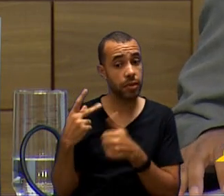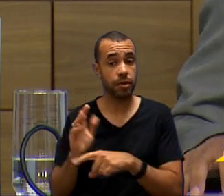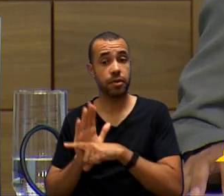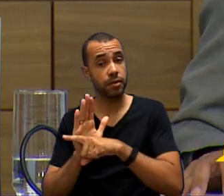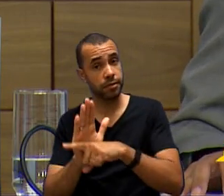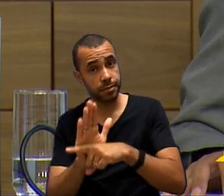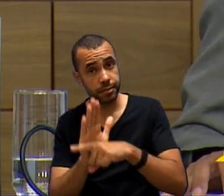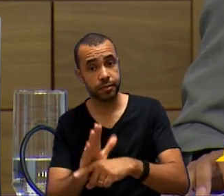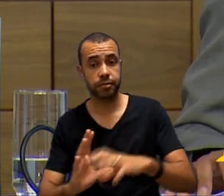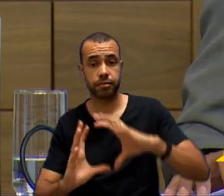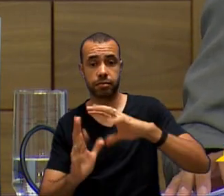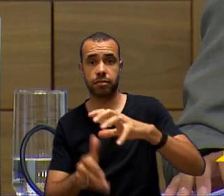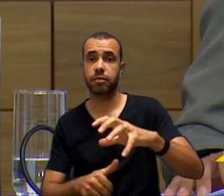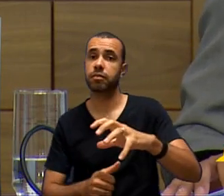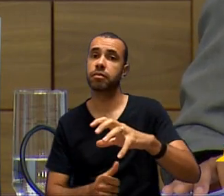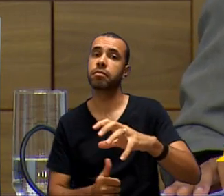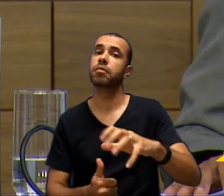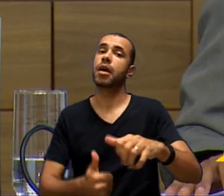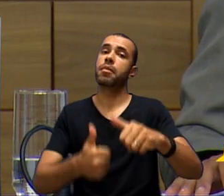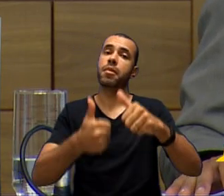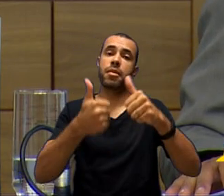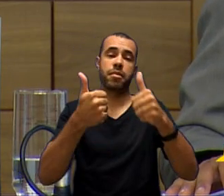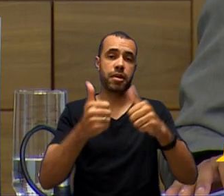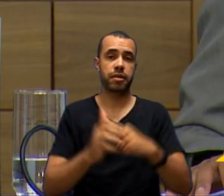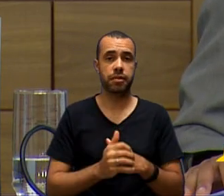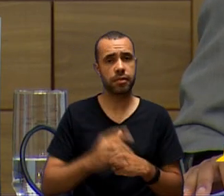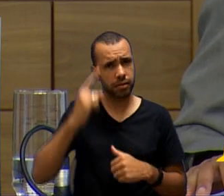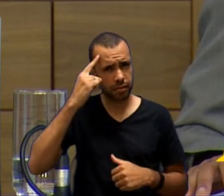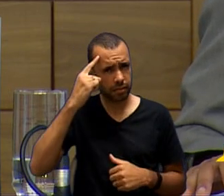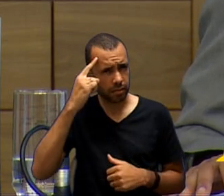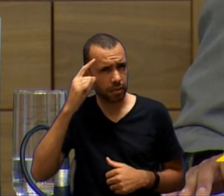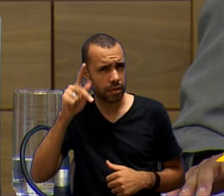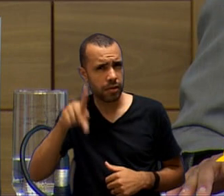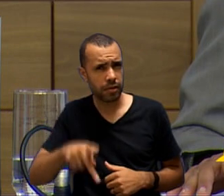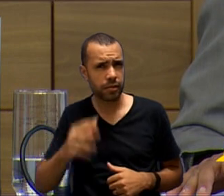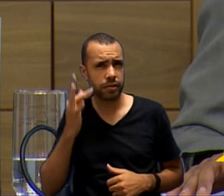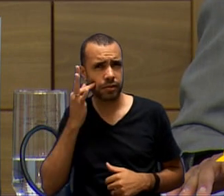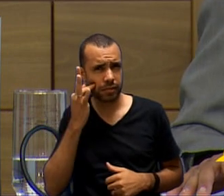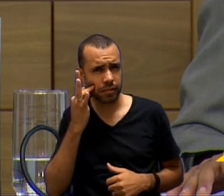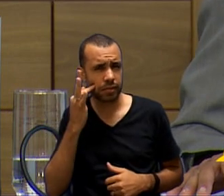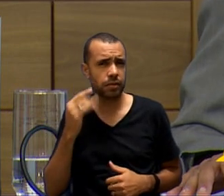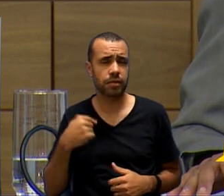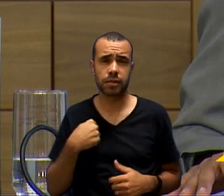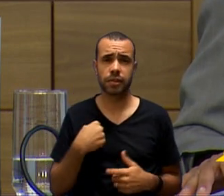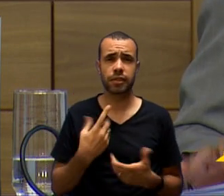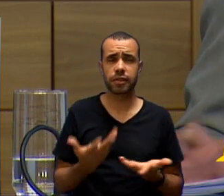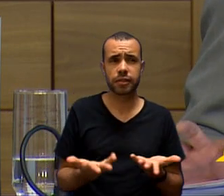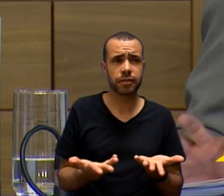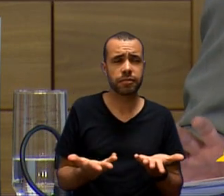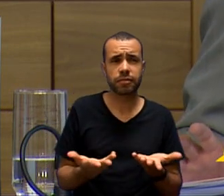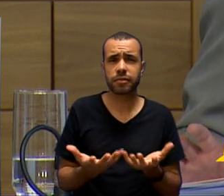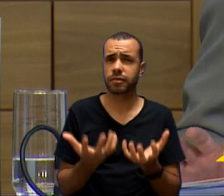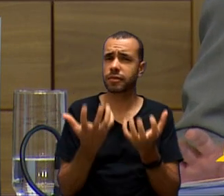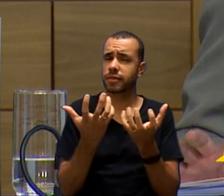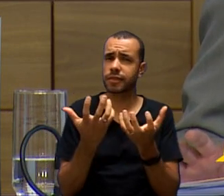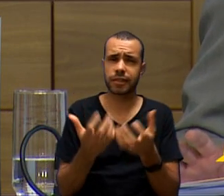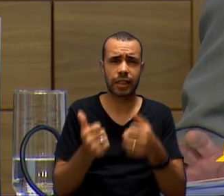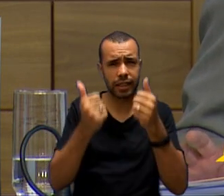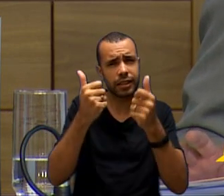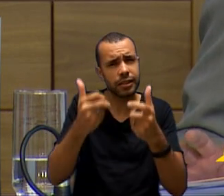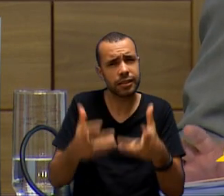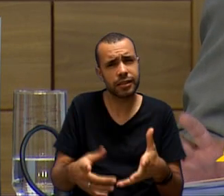melhor. Na mesma toada do presidente Dini, eu queria citar um trecho de uma